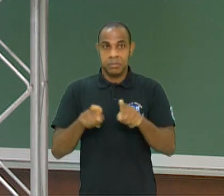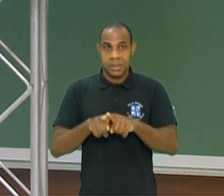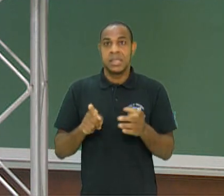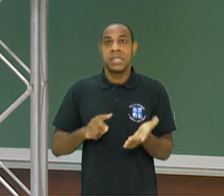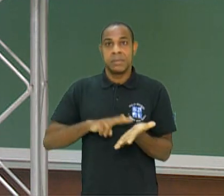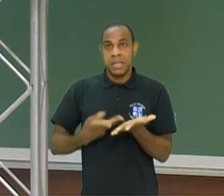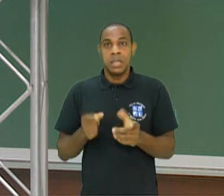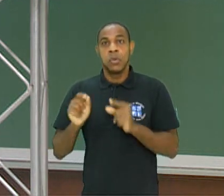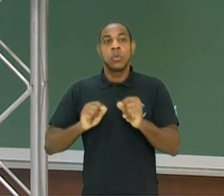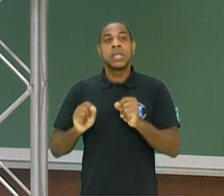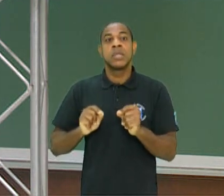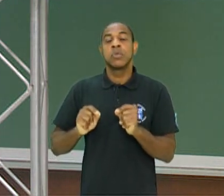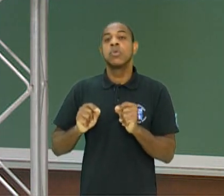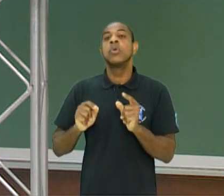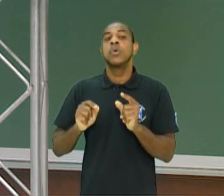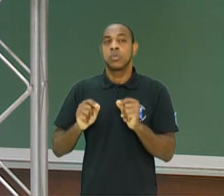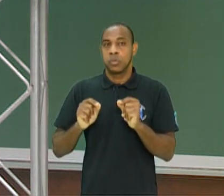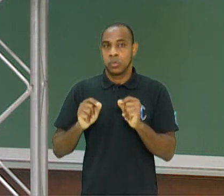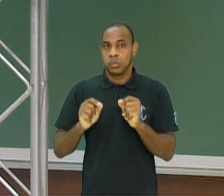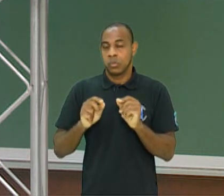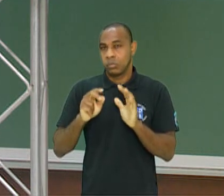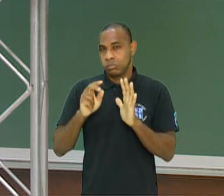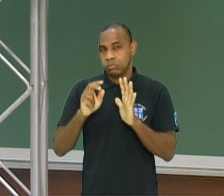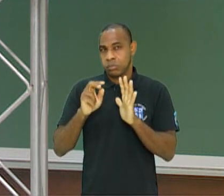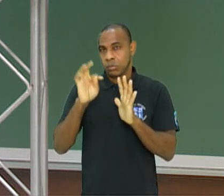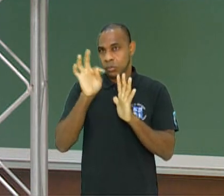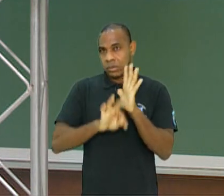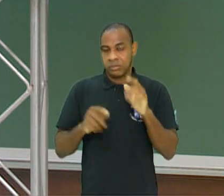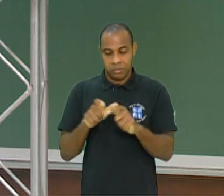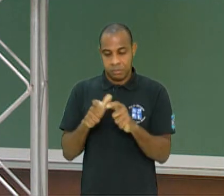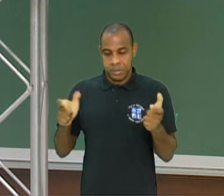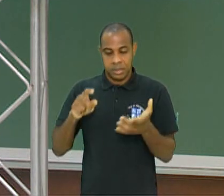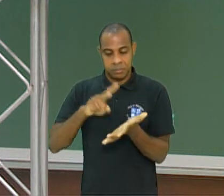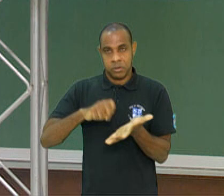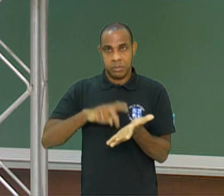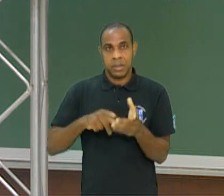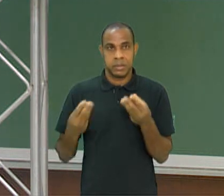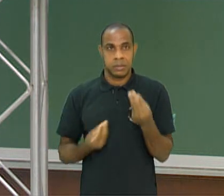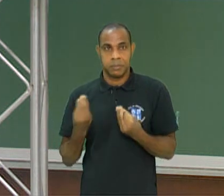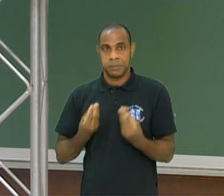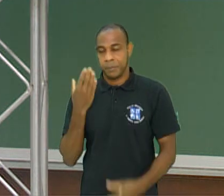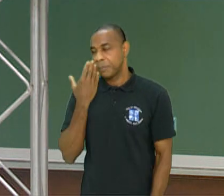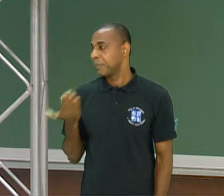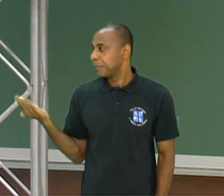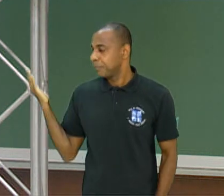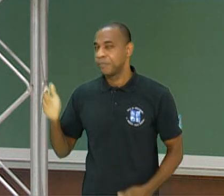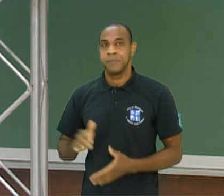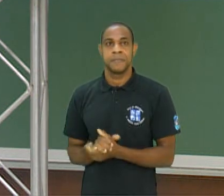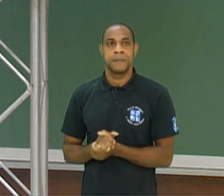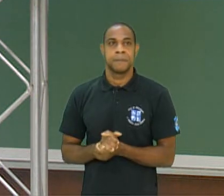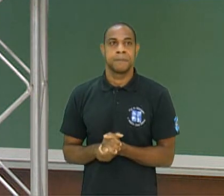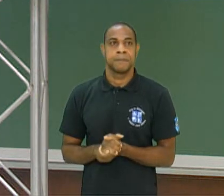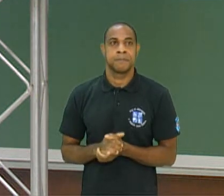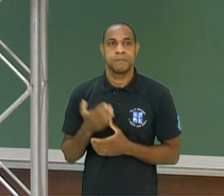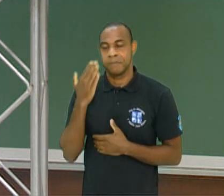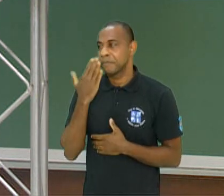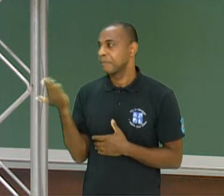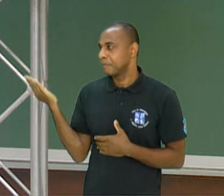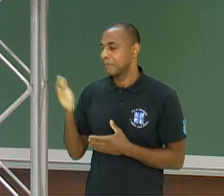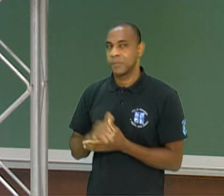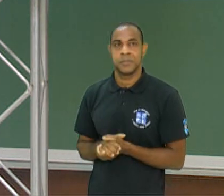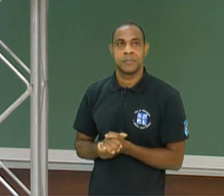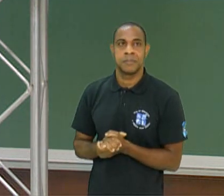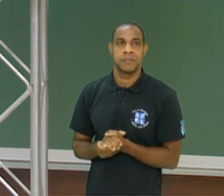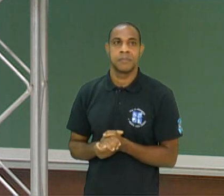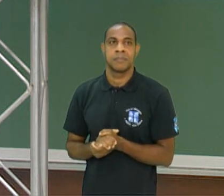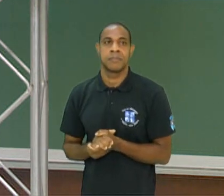e, consequentemente, a gente acaba ampliando o nosso vocabulário. Beleza? Vamos para o nosso warm-up. No nosso